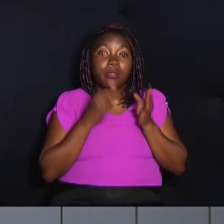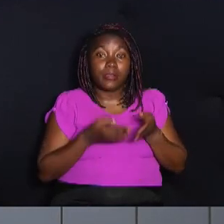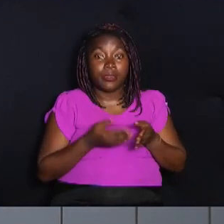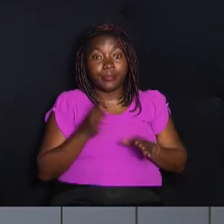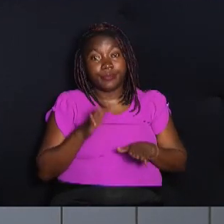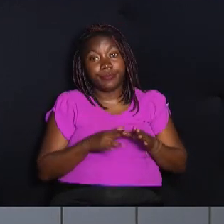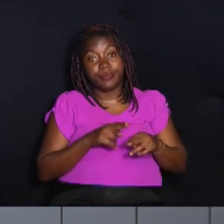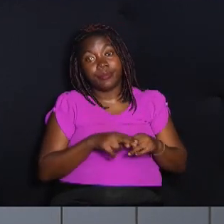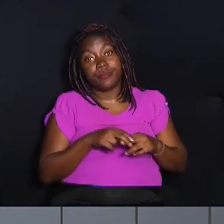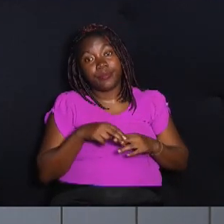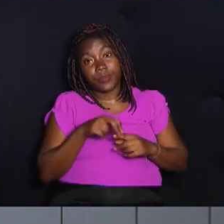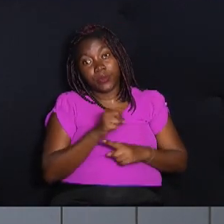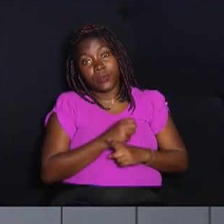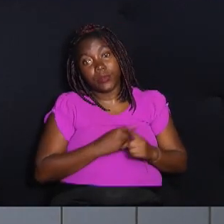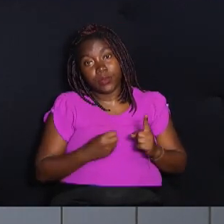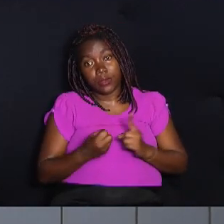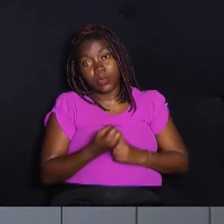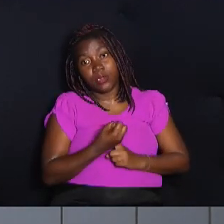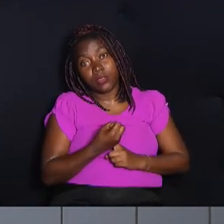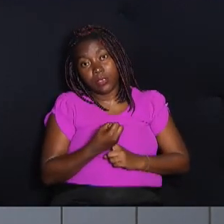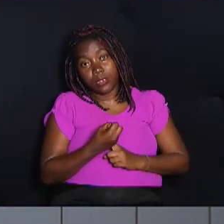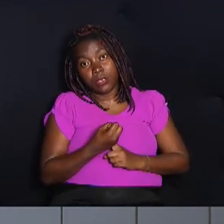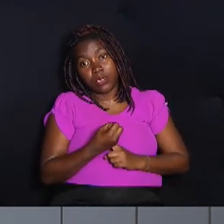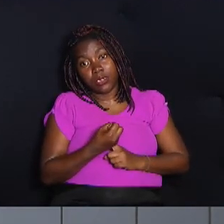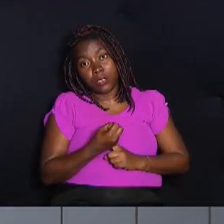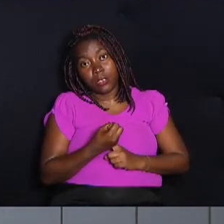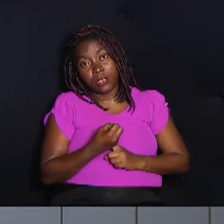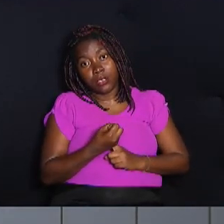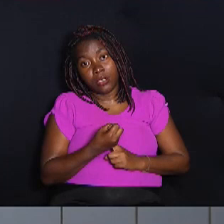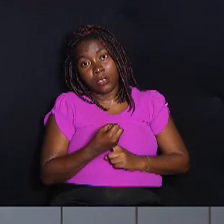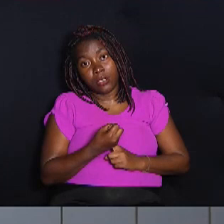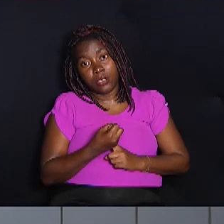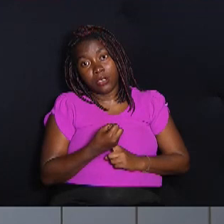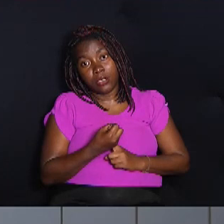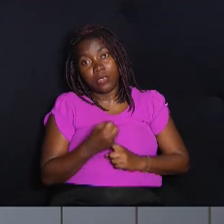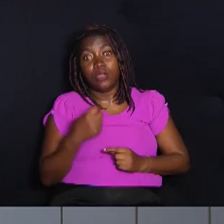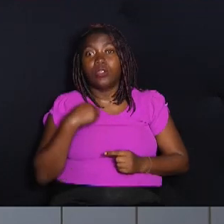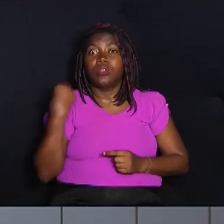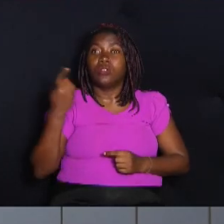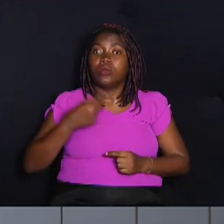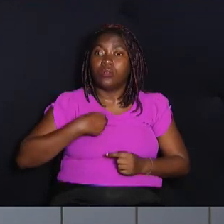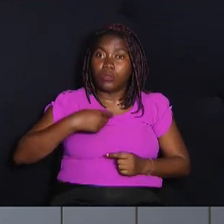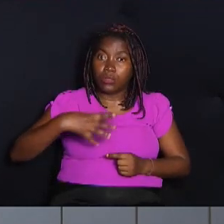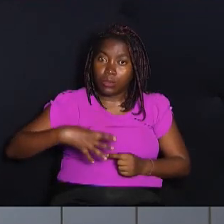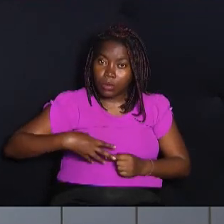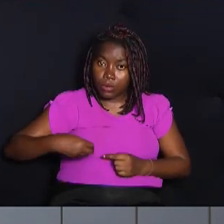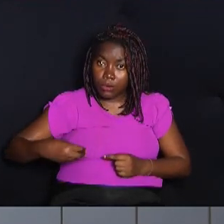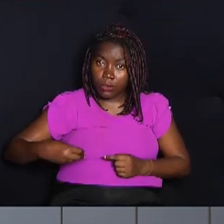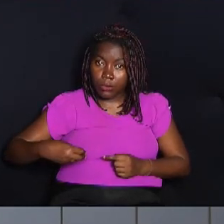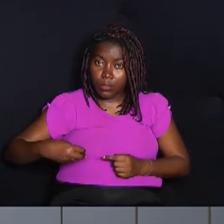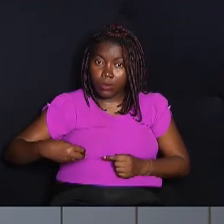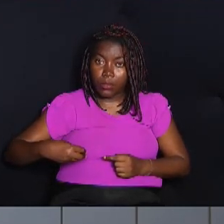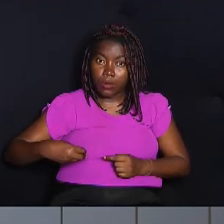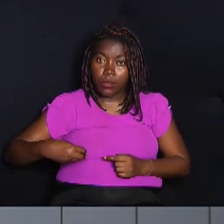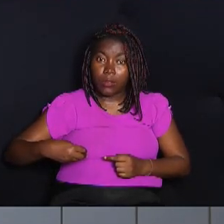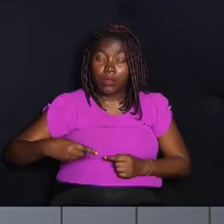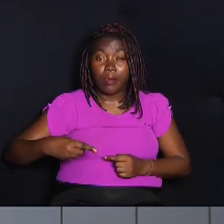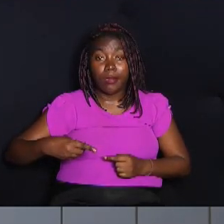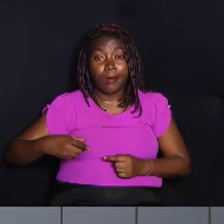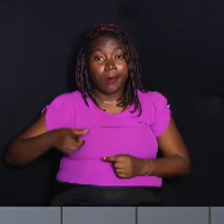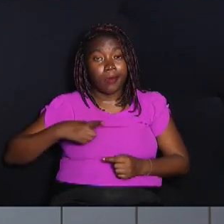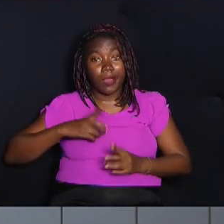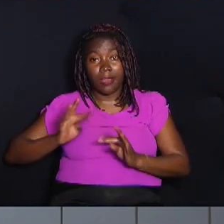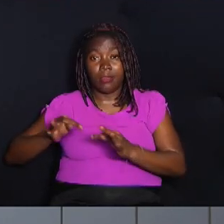questão social, entende? E os nossos filhos, netos, eles já têm com esta tecnologia na